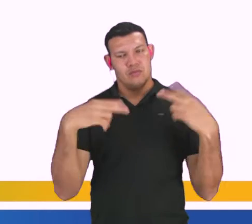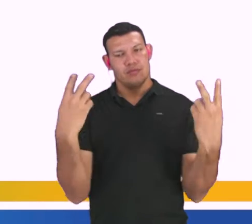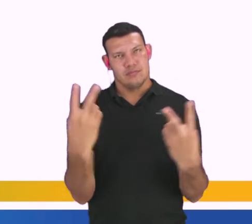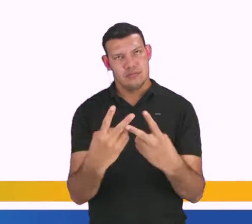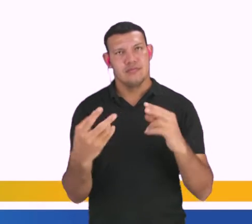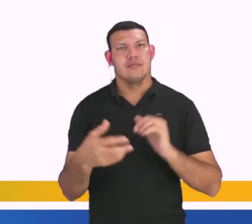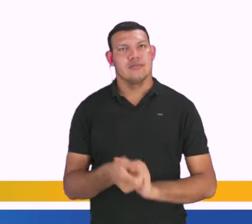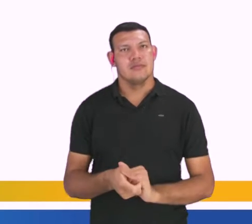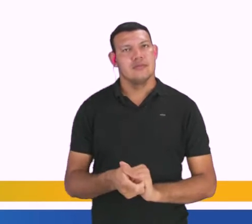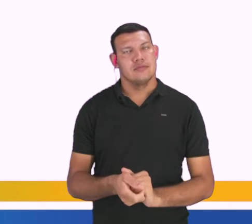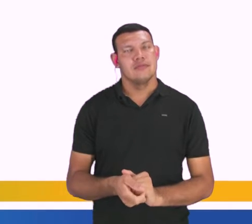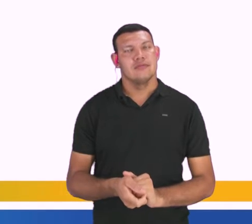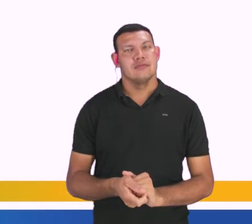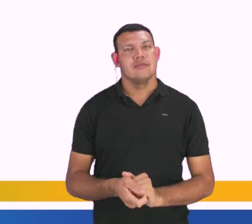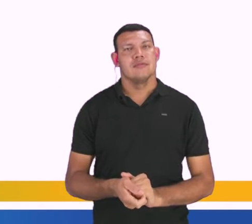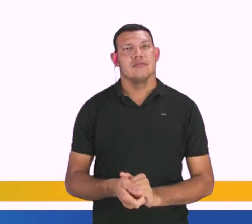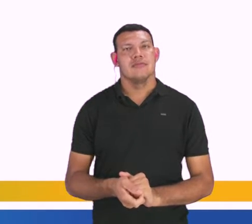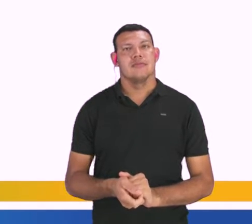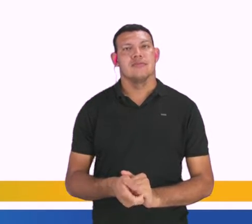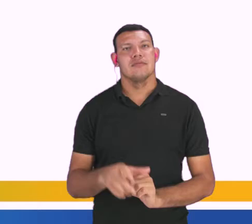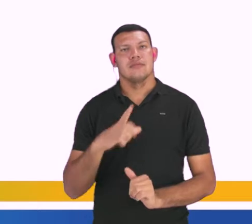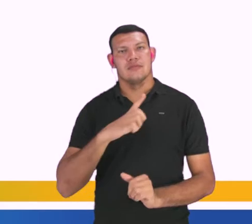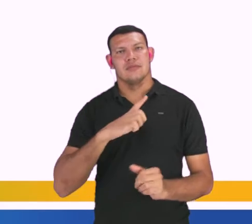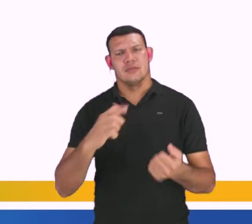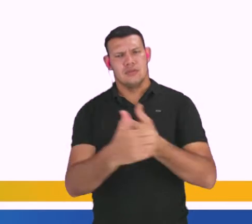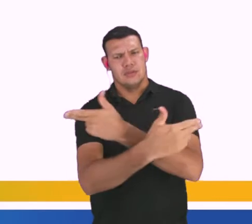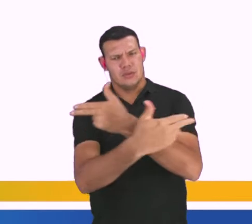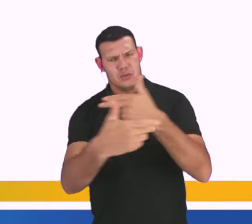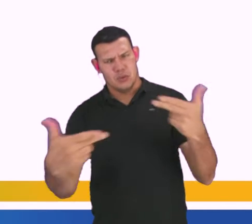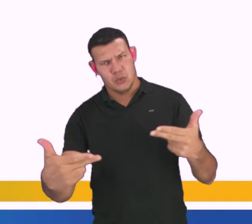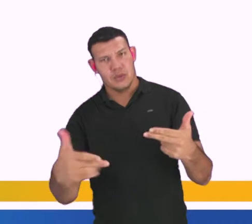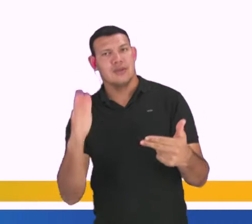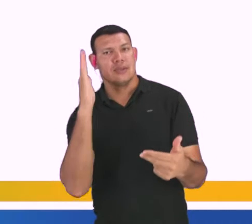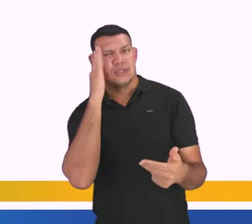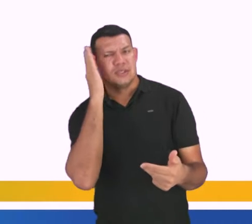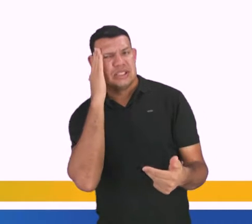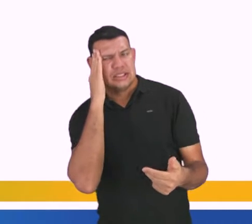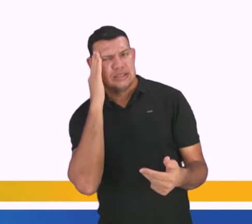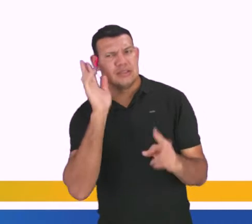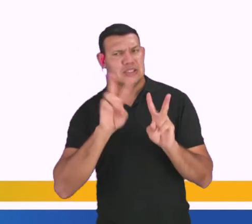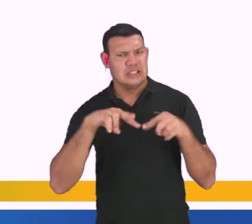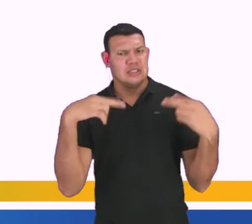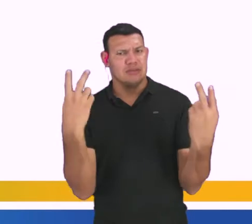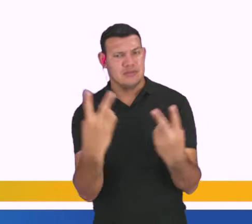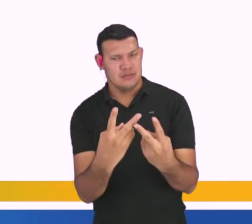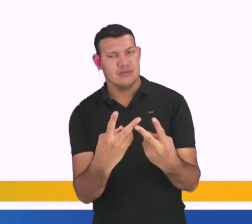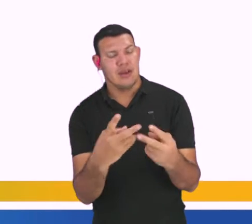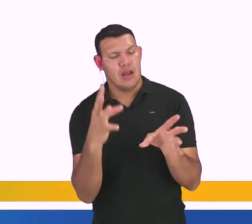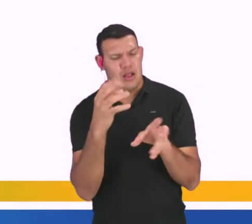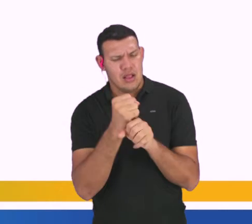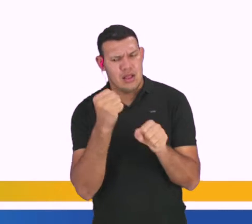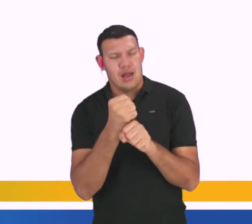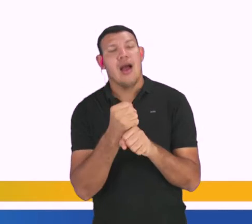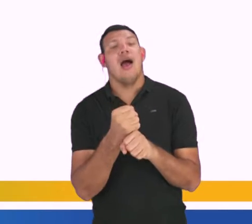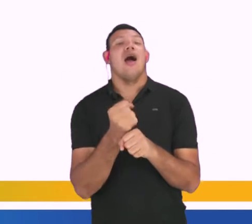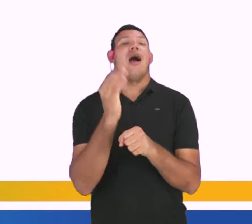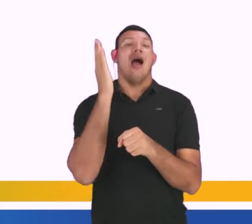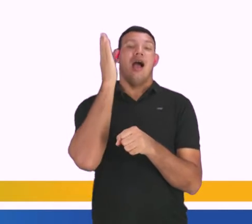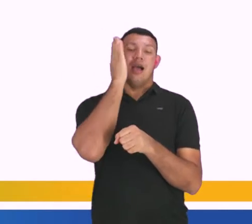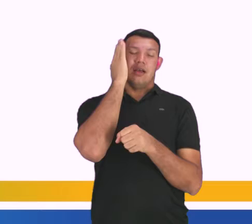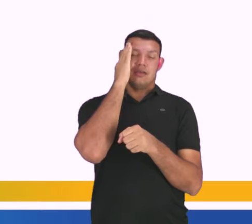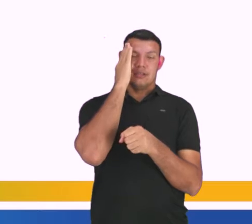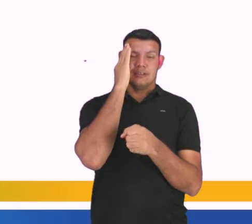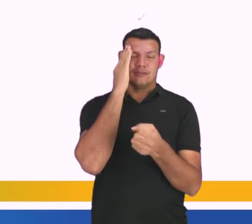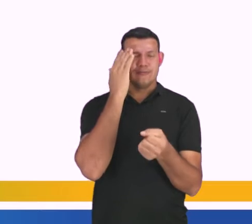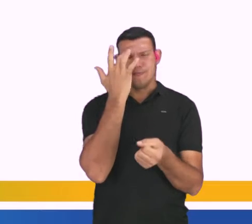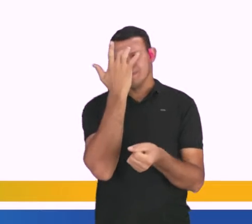volume que sai é igual ao volume que entra. E existem objetos que é muito difícil de definir o volume, baseado em cálculos, por exemplo. Uma das formas de achar o